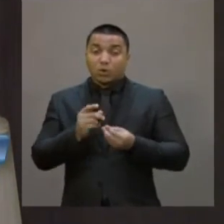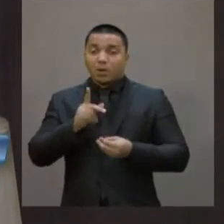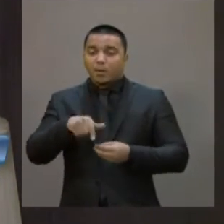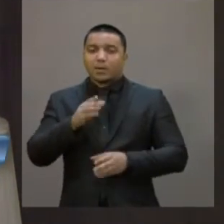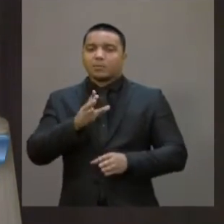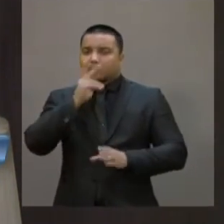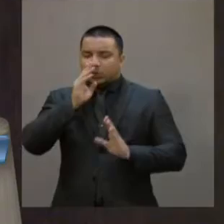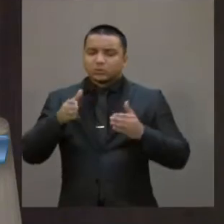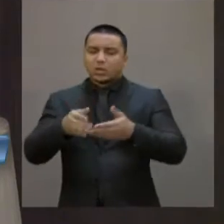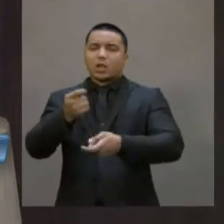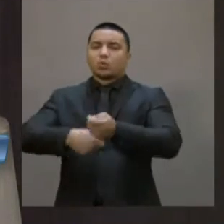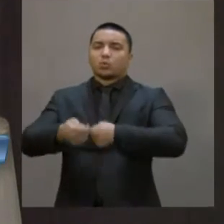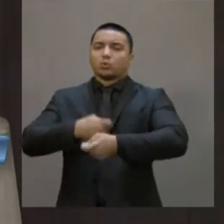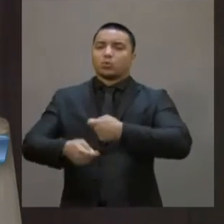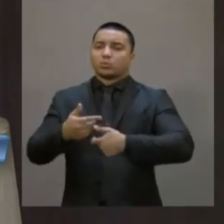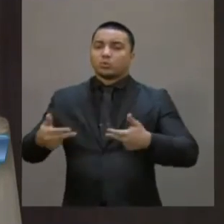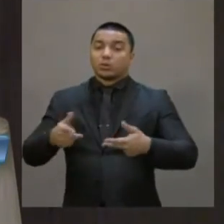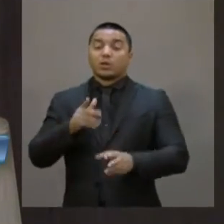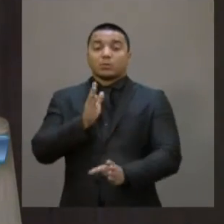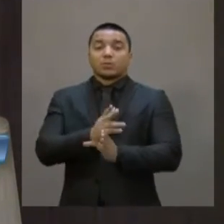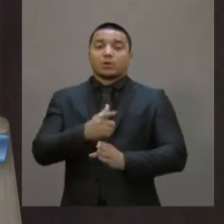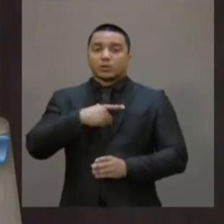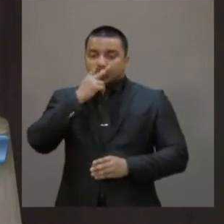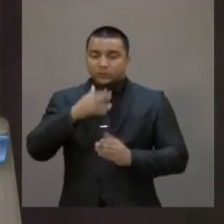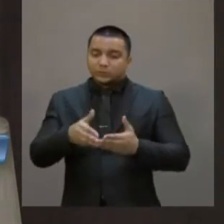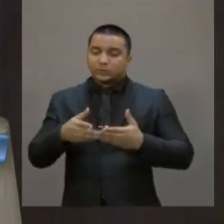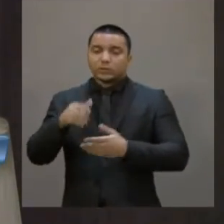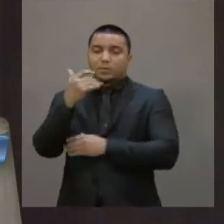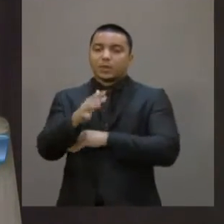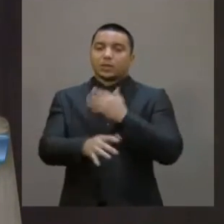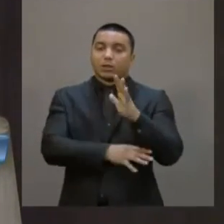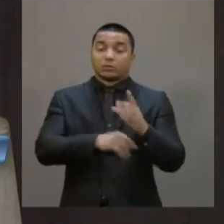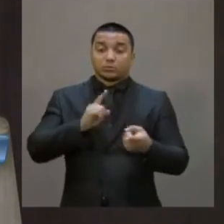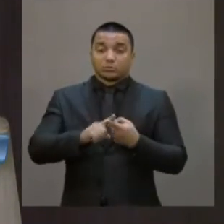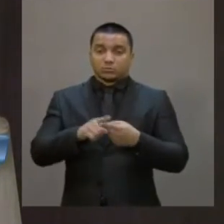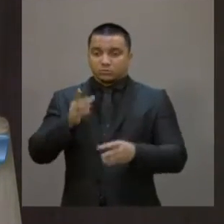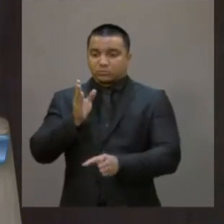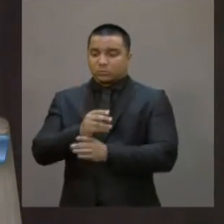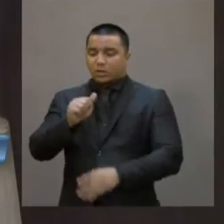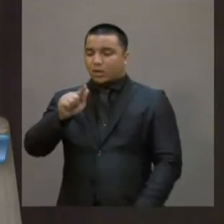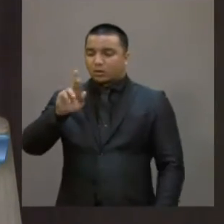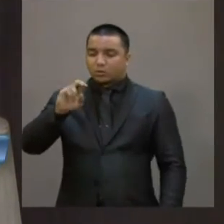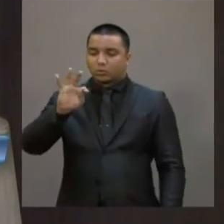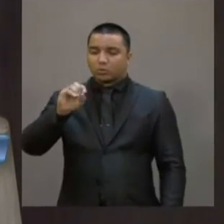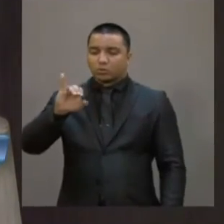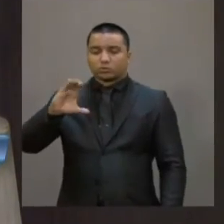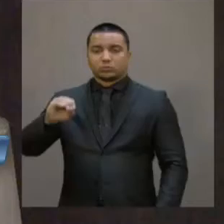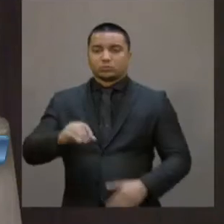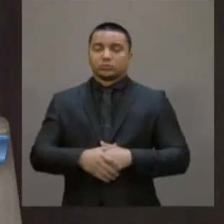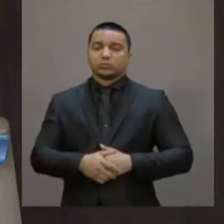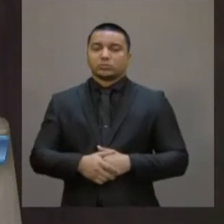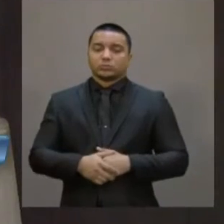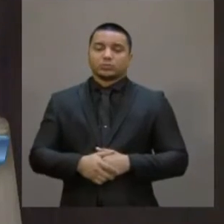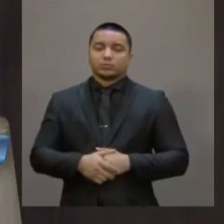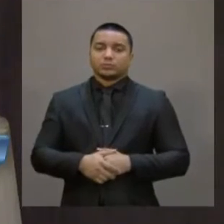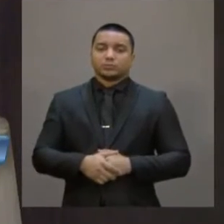dos setores econômicos, para a flexibilização do licenciamento ambiental e a questão dos agrotóxicos. E aí eu queria me deter sobre